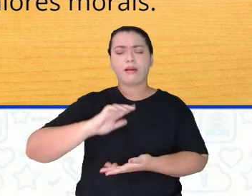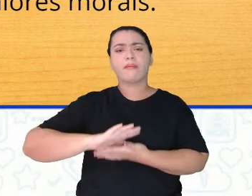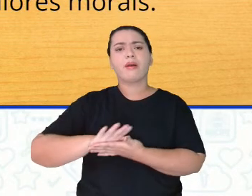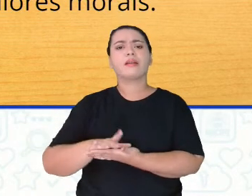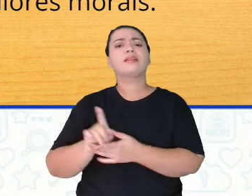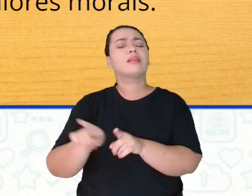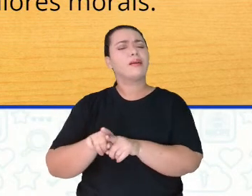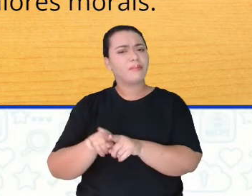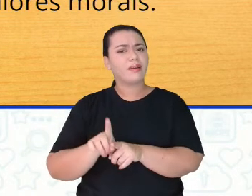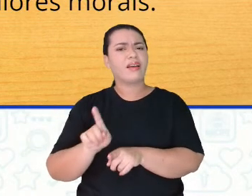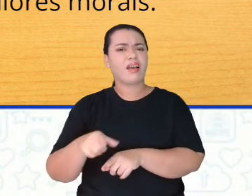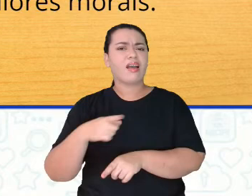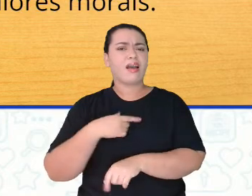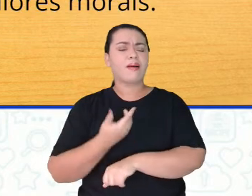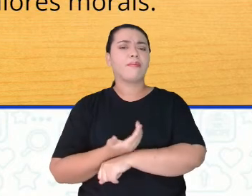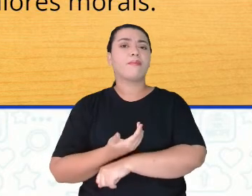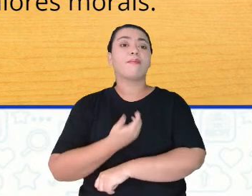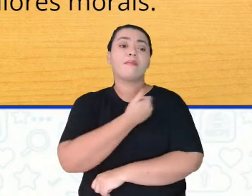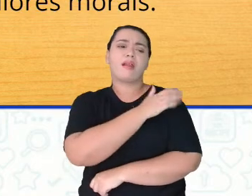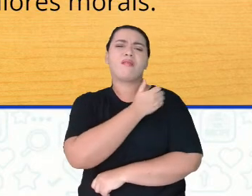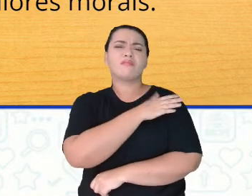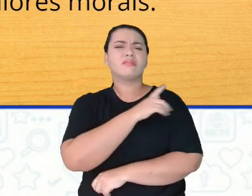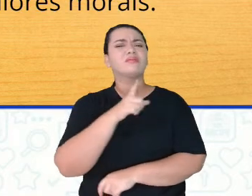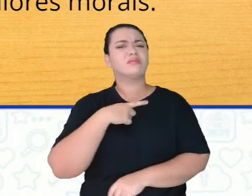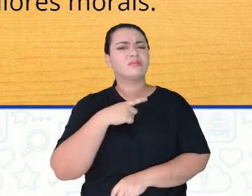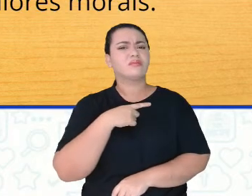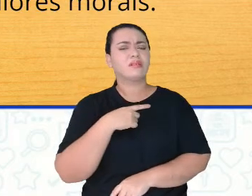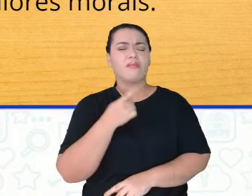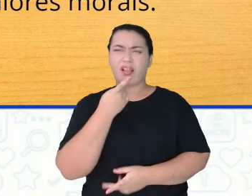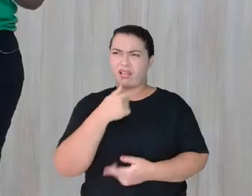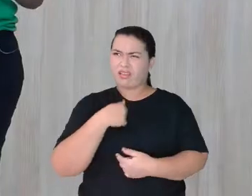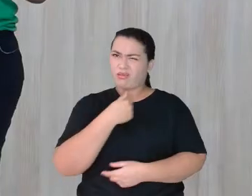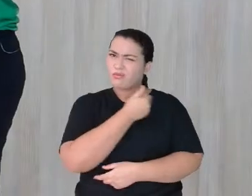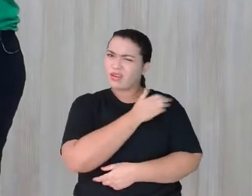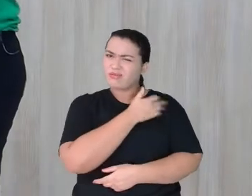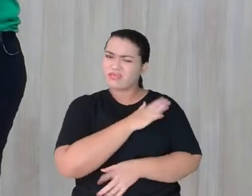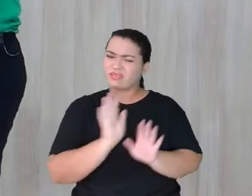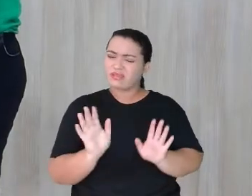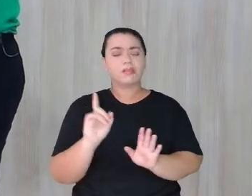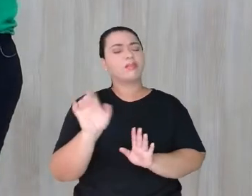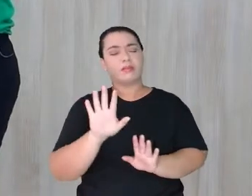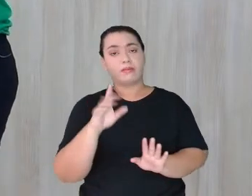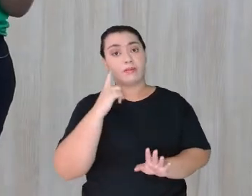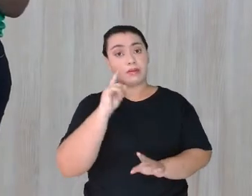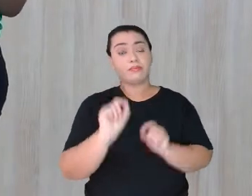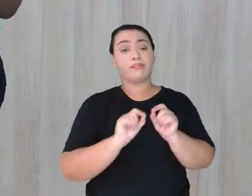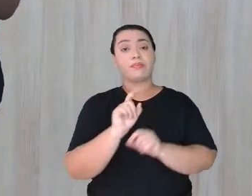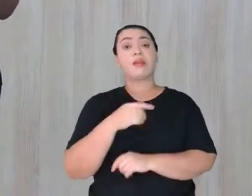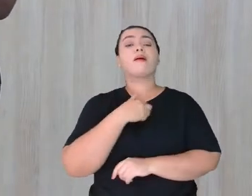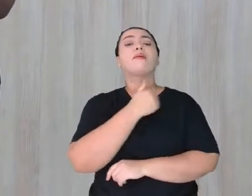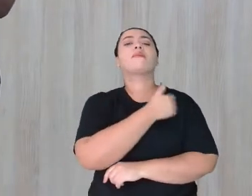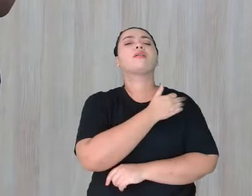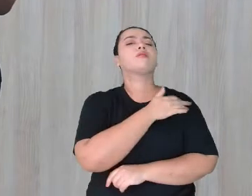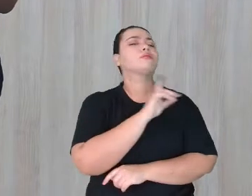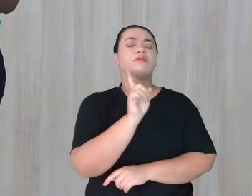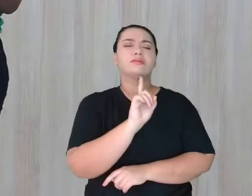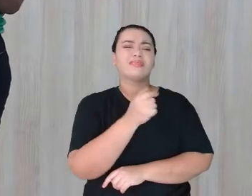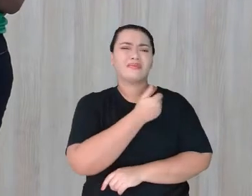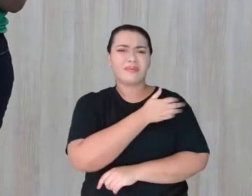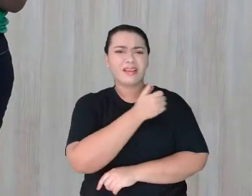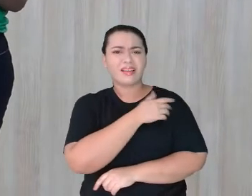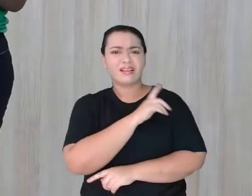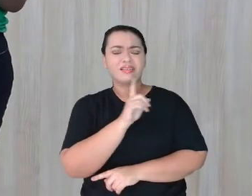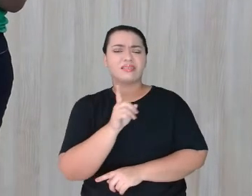morais. Mas, Vivi, você está me dizendo que eu tenho preconceito? Olha, vamos lá. Preconceito não é nesse sentido